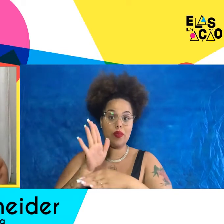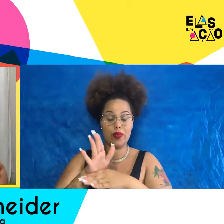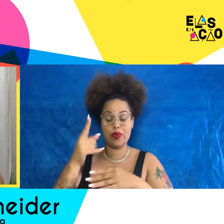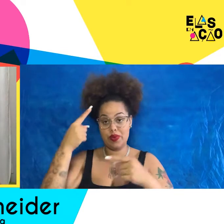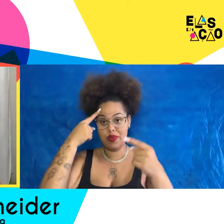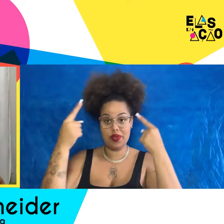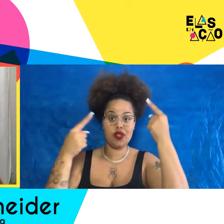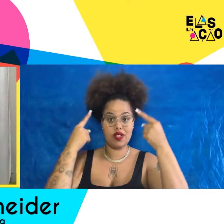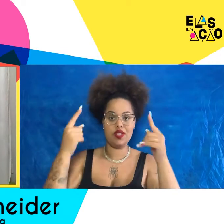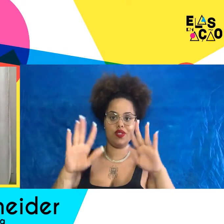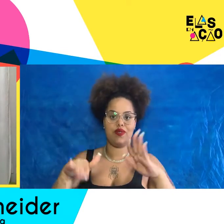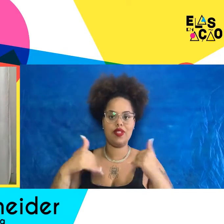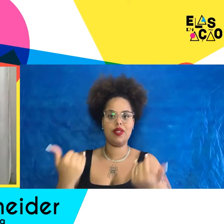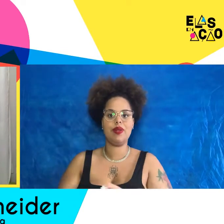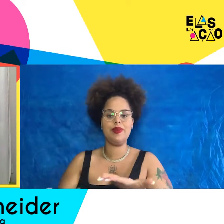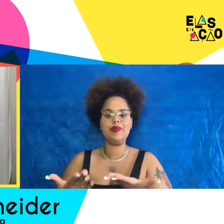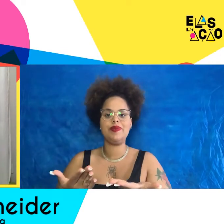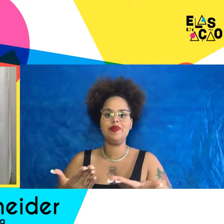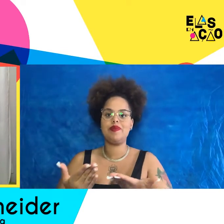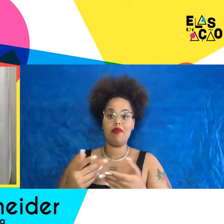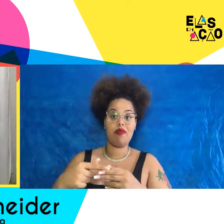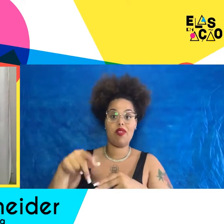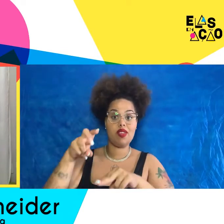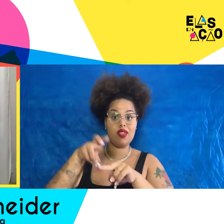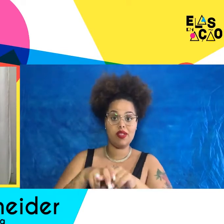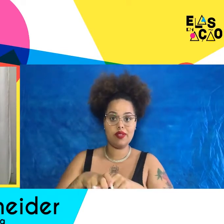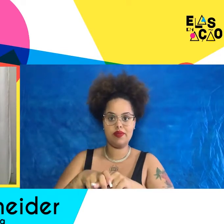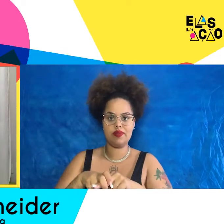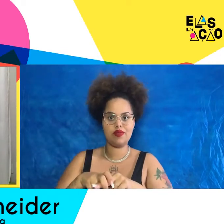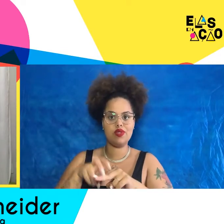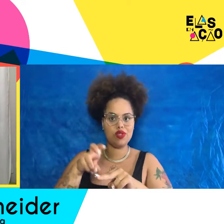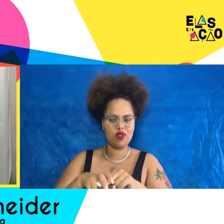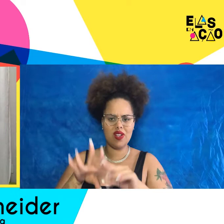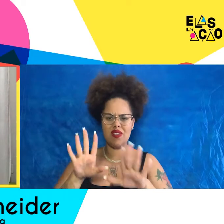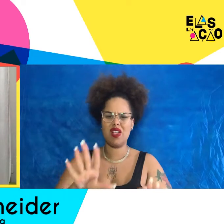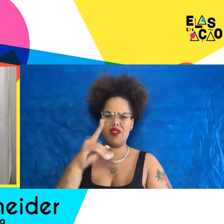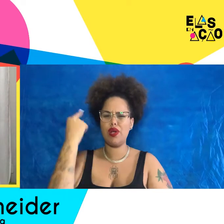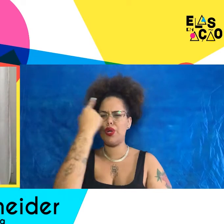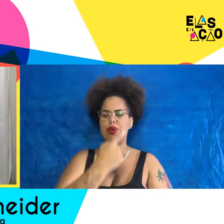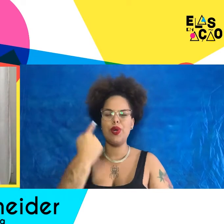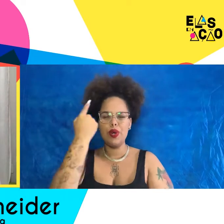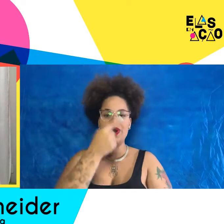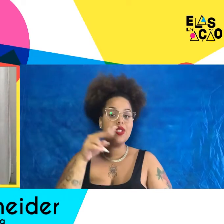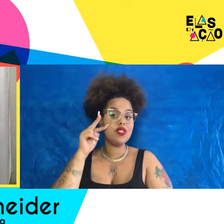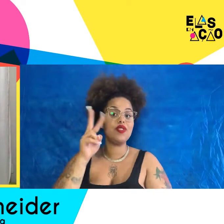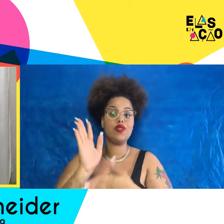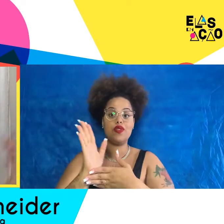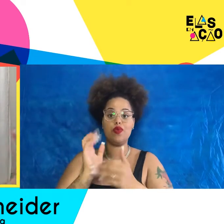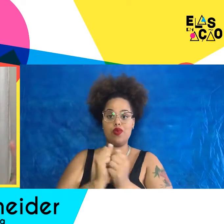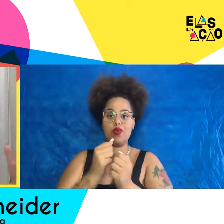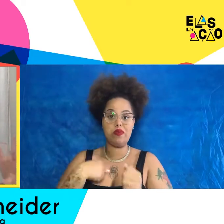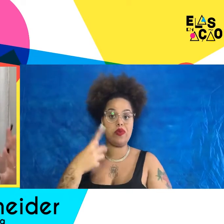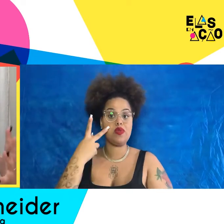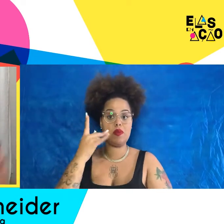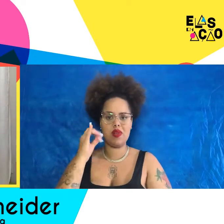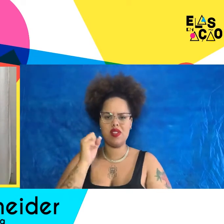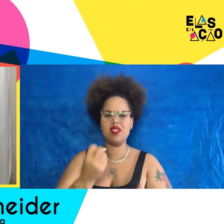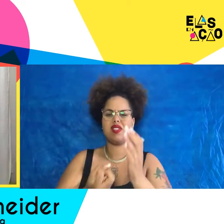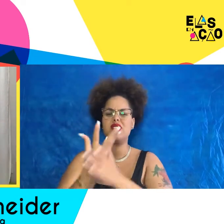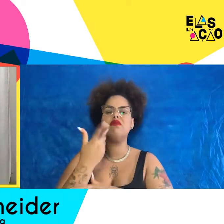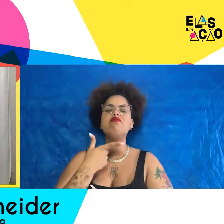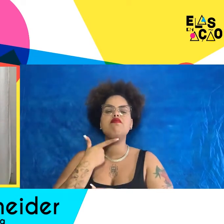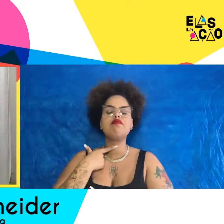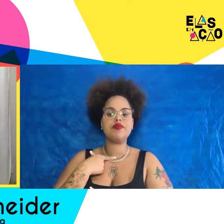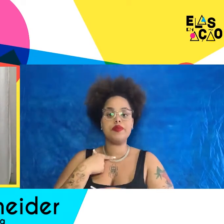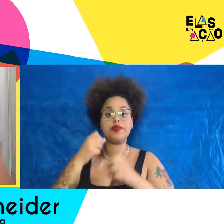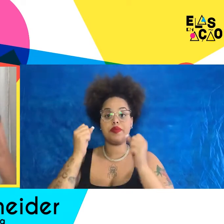criativo, assim, então sentava no sofá e ficava horas assistindo filme com os meus pais, e aí surgiu essa vontade